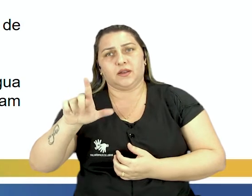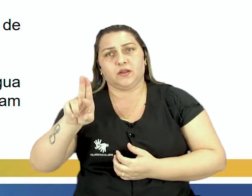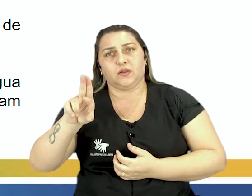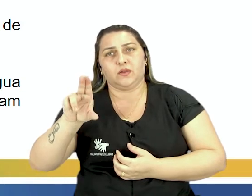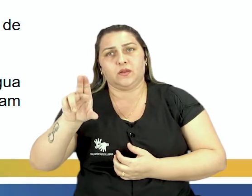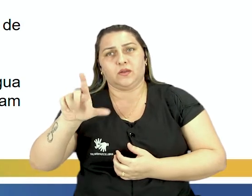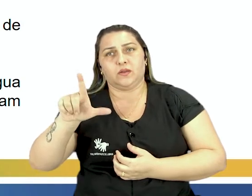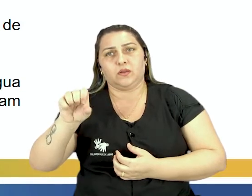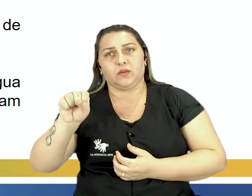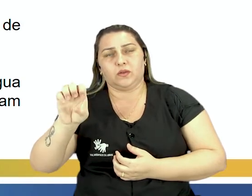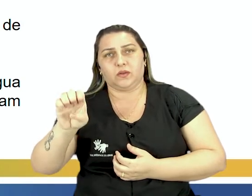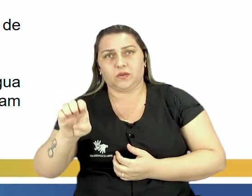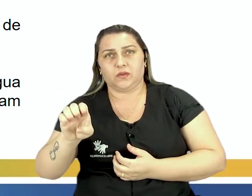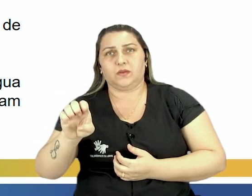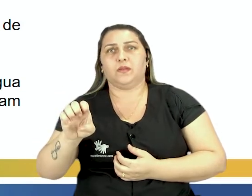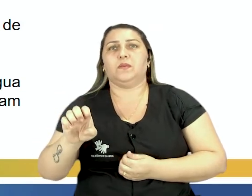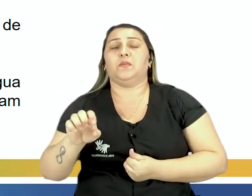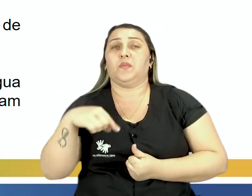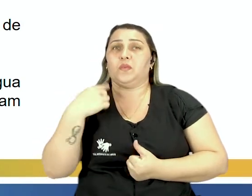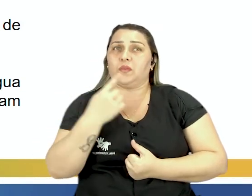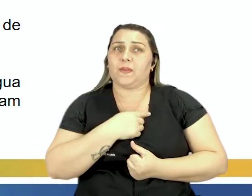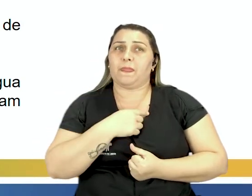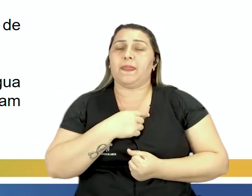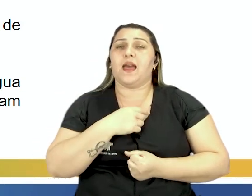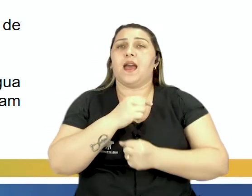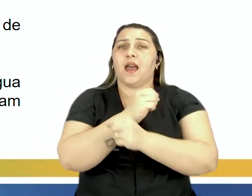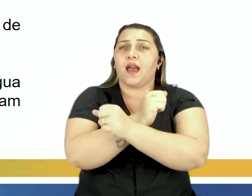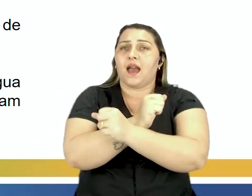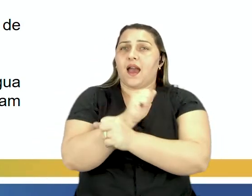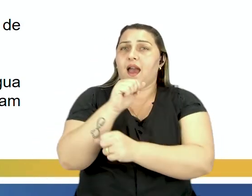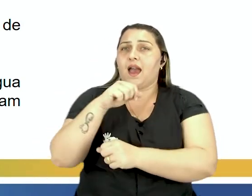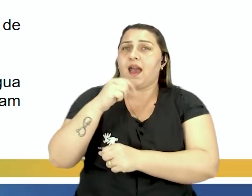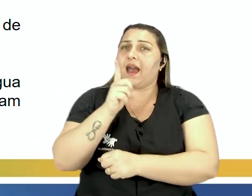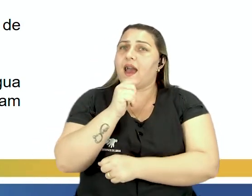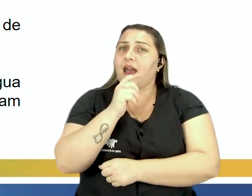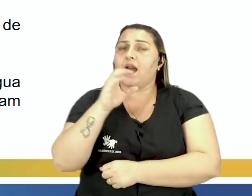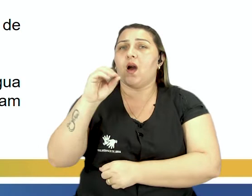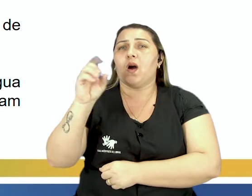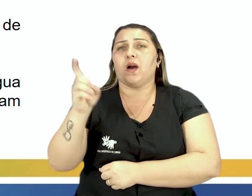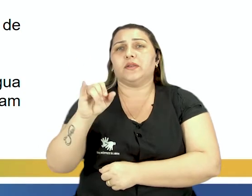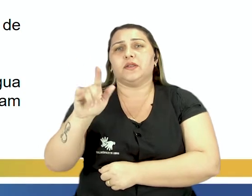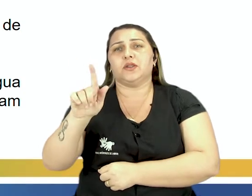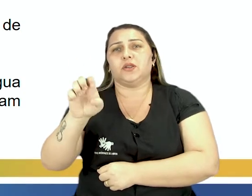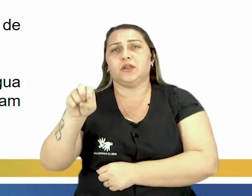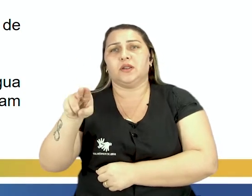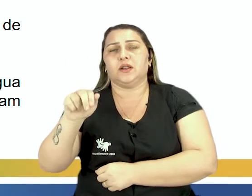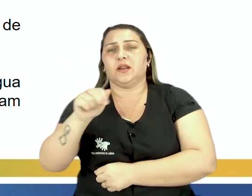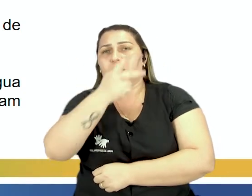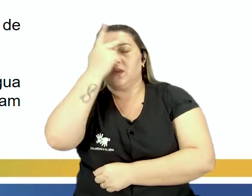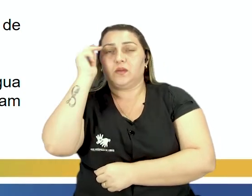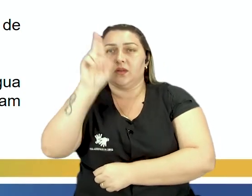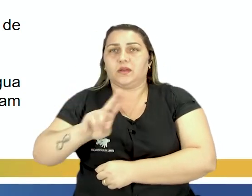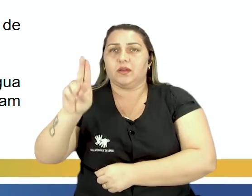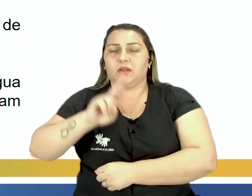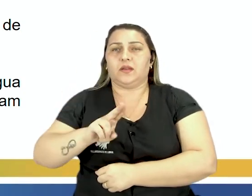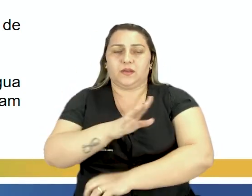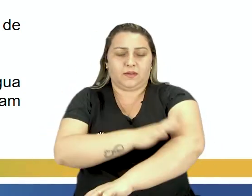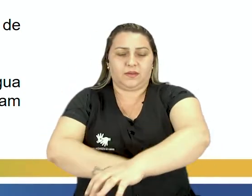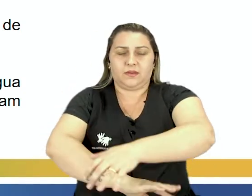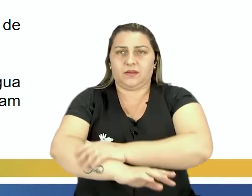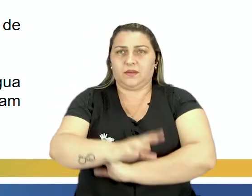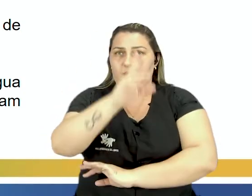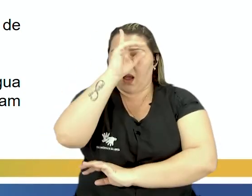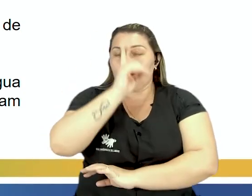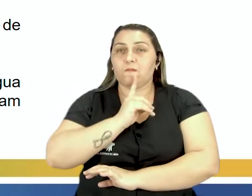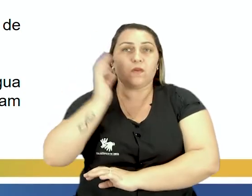hidrogênio popularmente é conhecido por nós como água oxigenada, que é utilizada por algumas pessoas para descolorir os